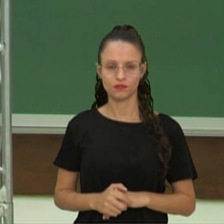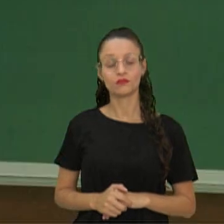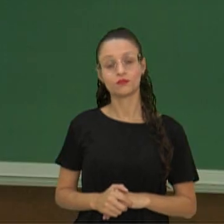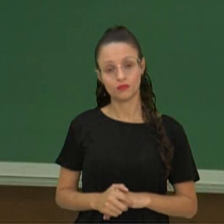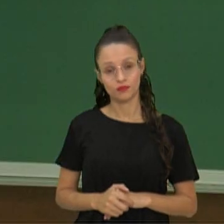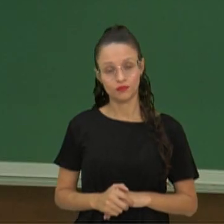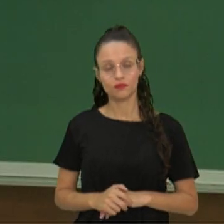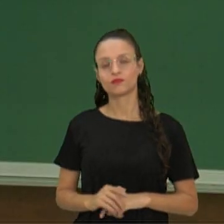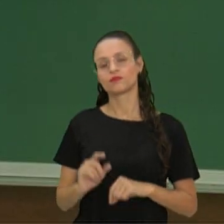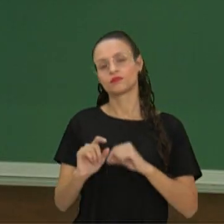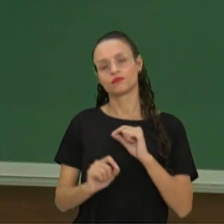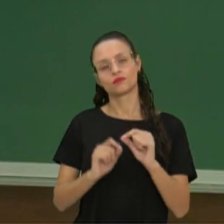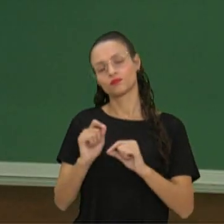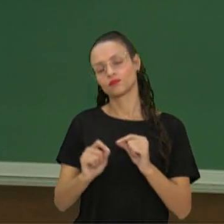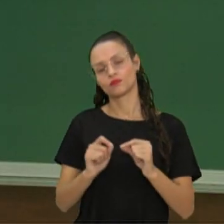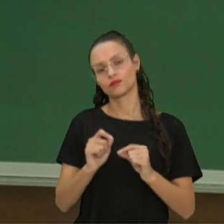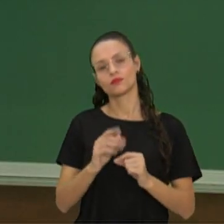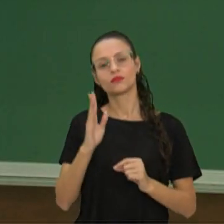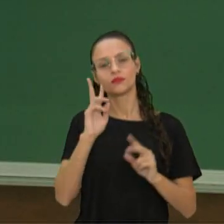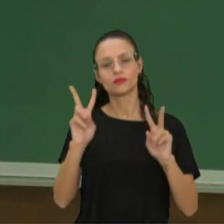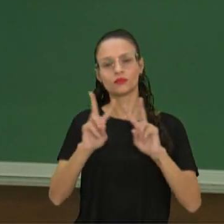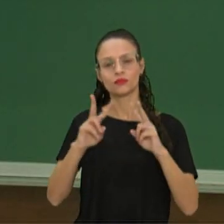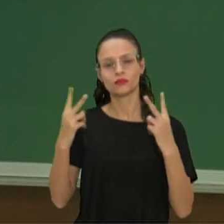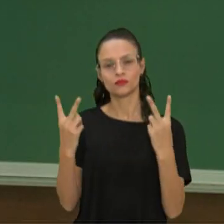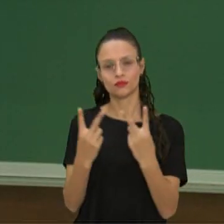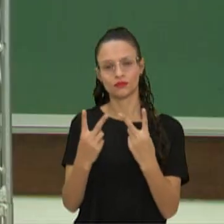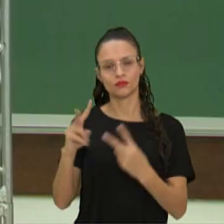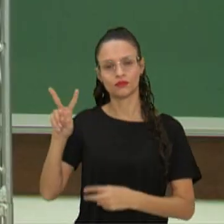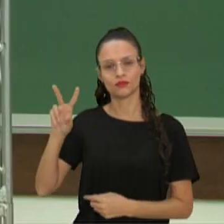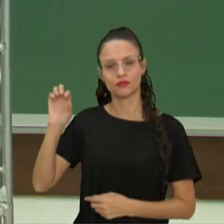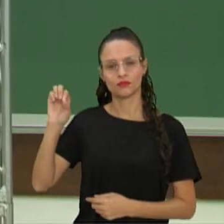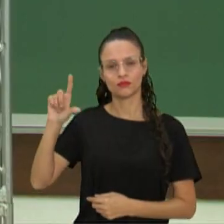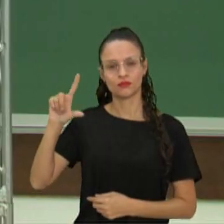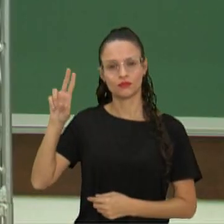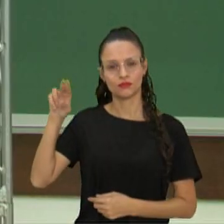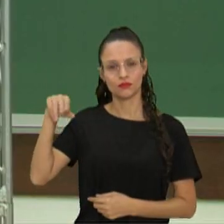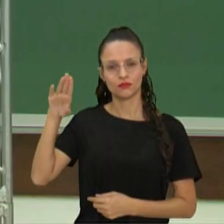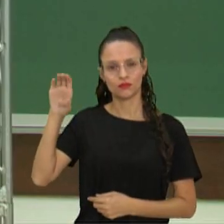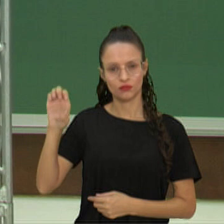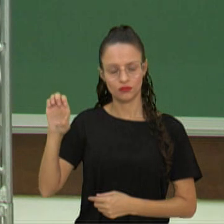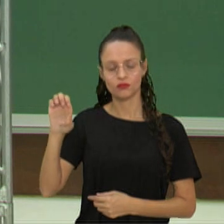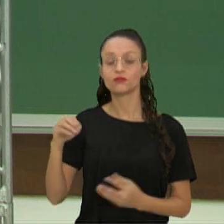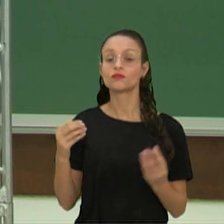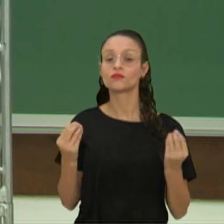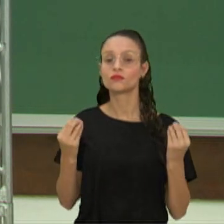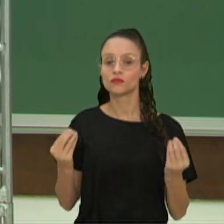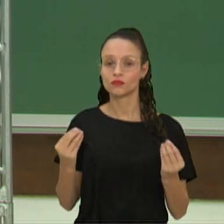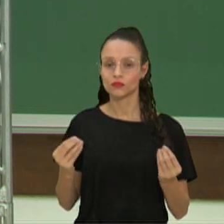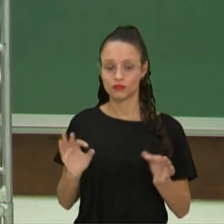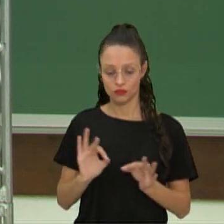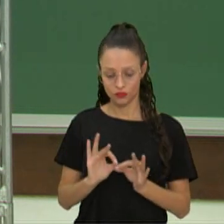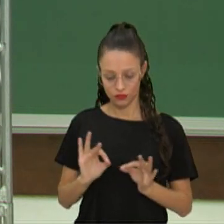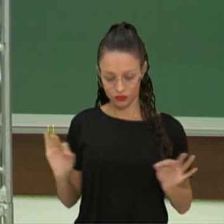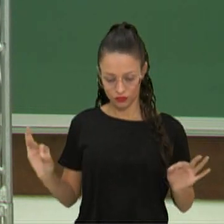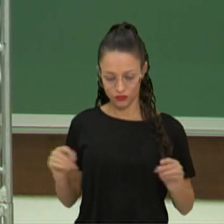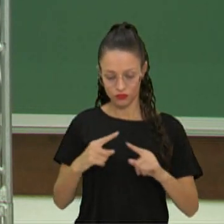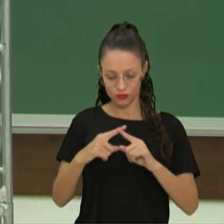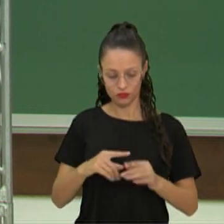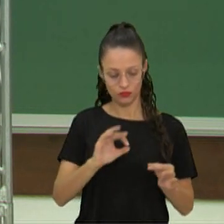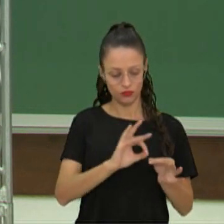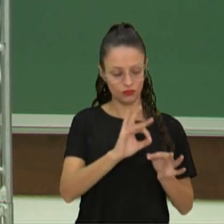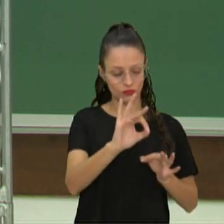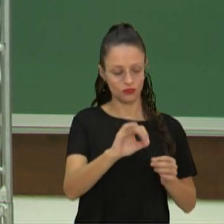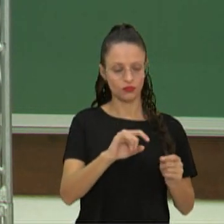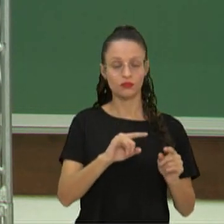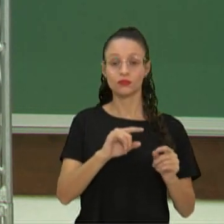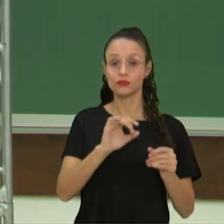quero saber? Eu quero saber o volume desse paralelepípedo. O volume de um paralelepípedo é o quê? Comprimento vezes largura vezes